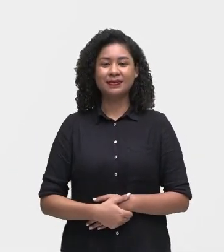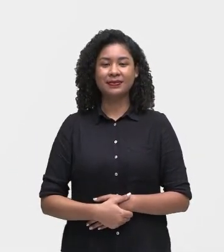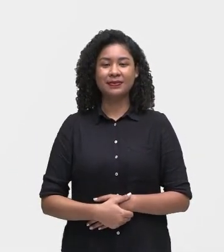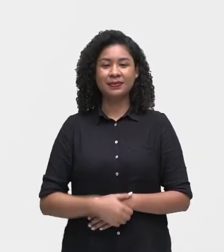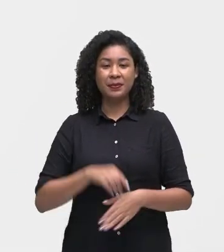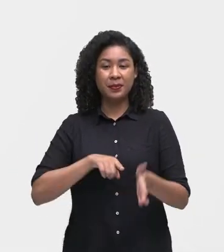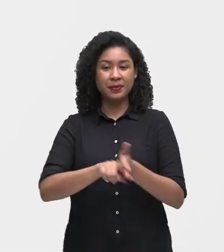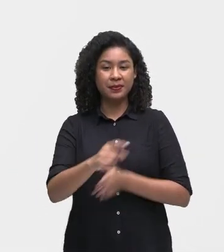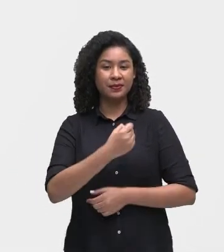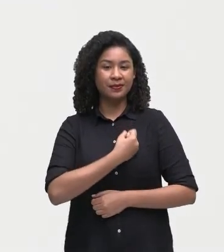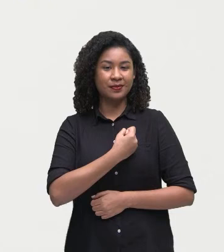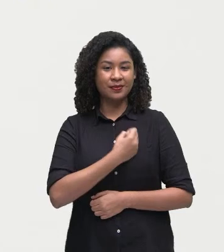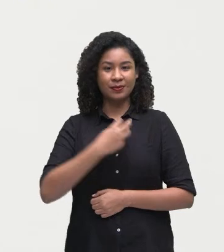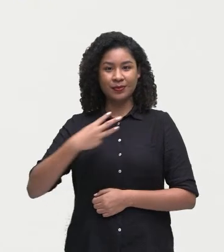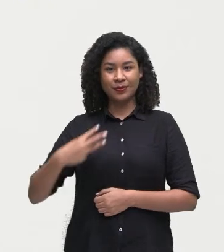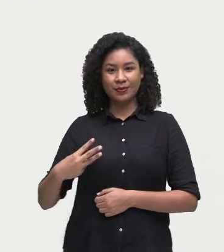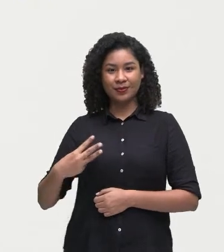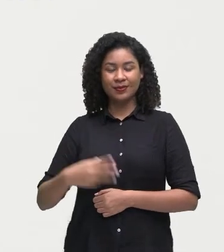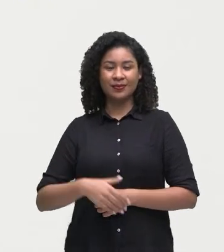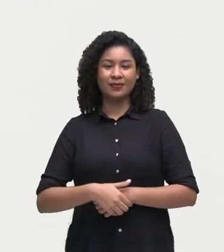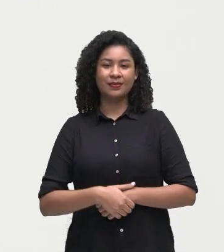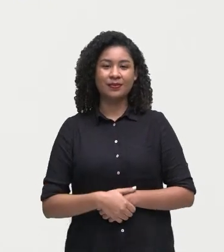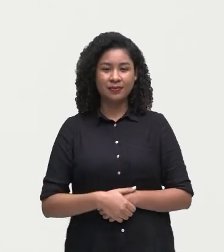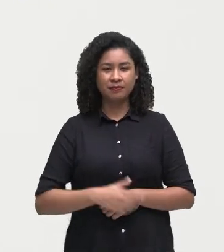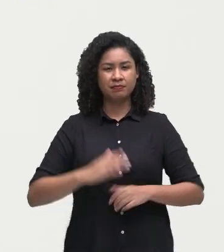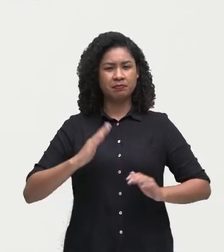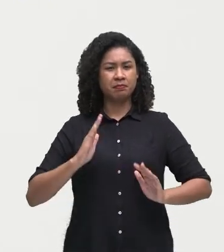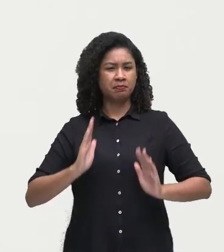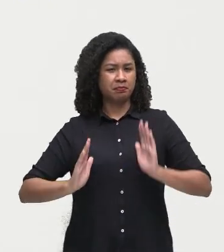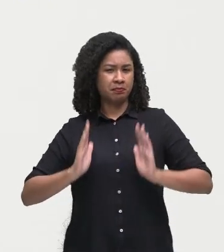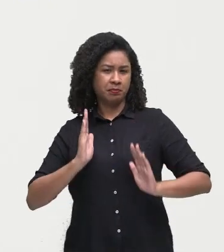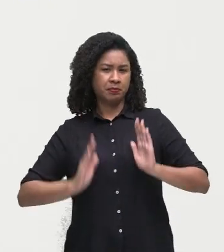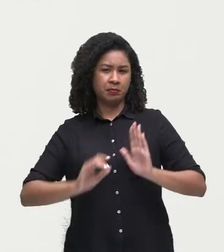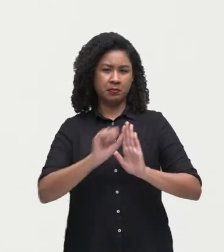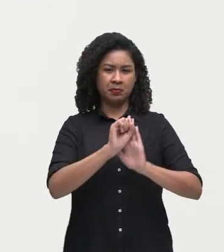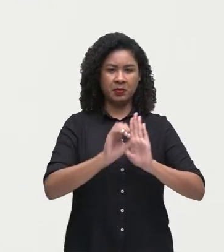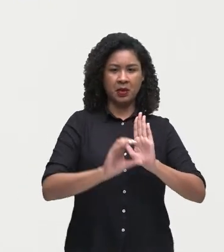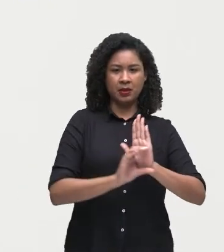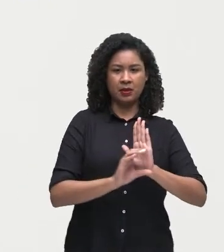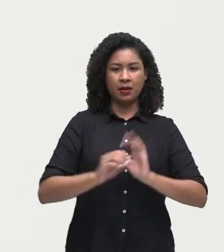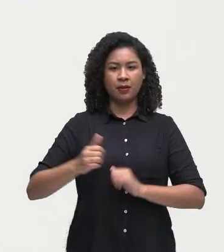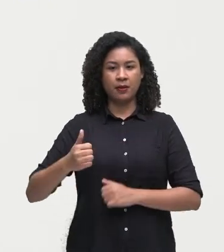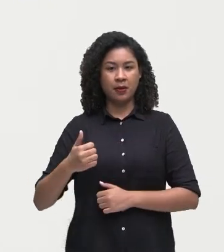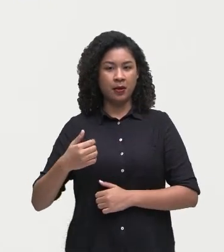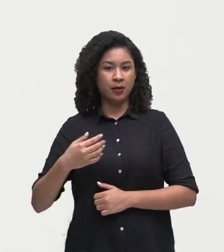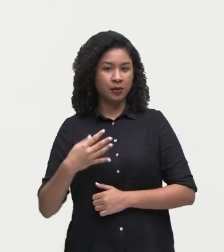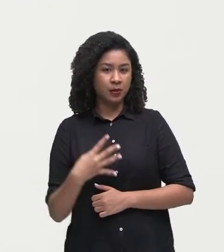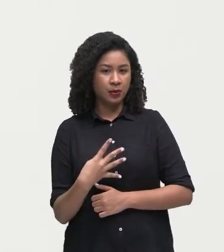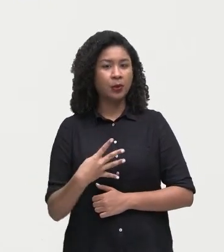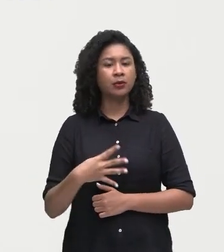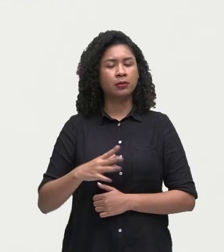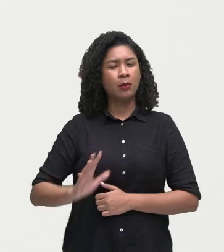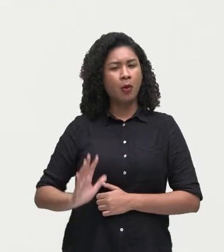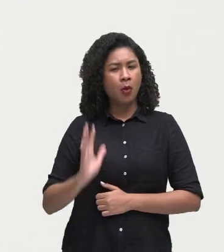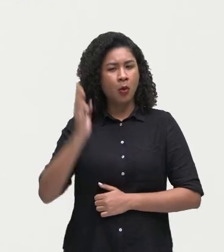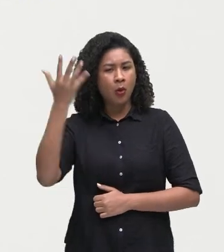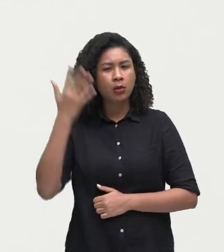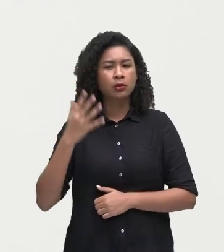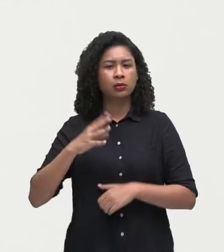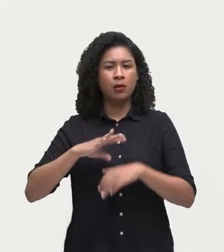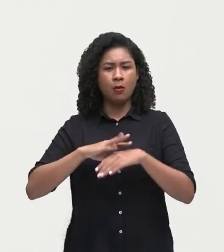Terceira questão nos pergunta o seguinte: durante o século XIV, houve uma verdadeira devastação por conta